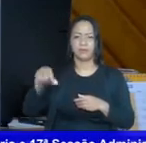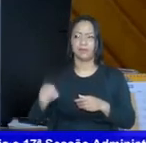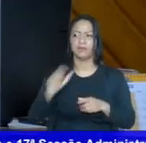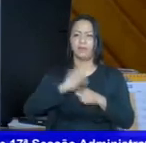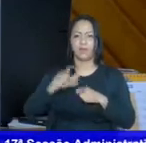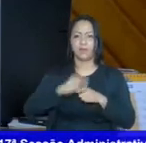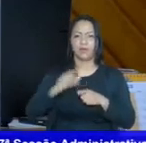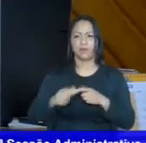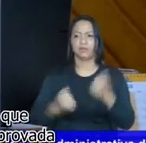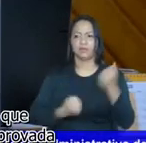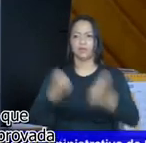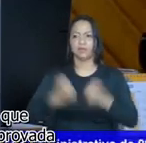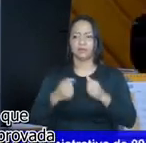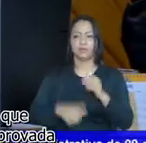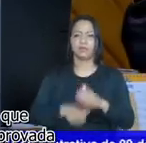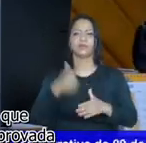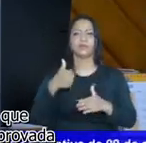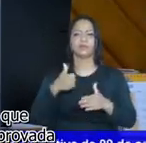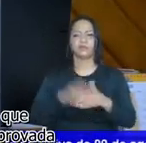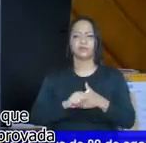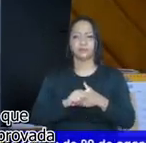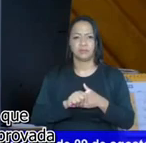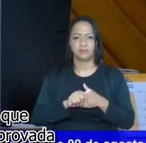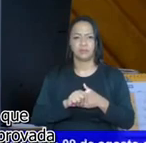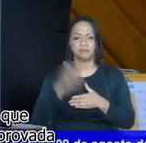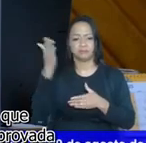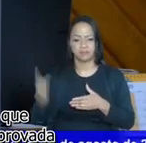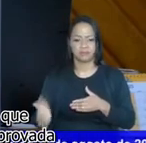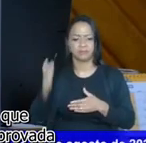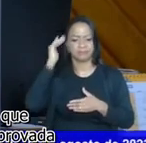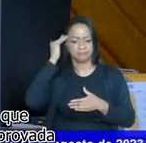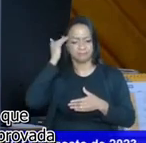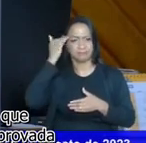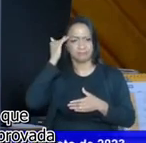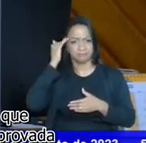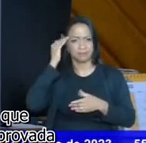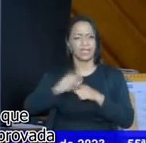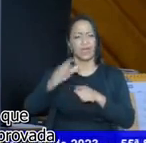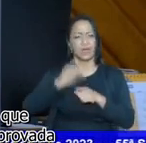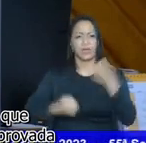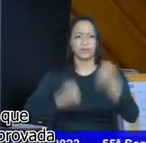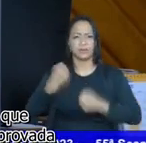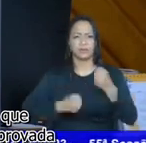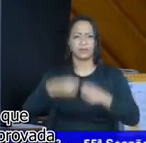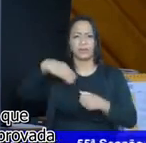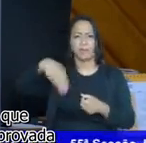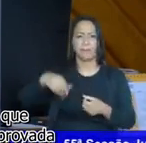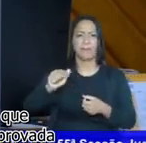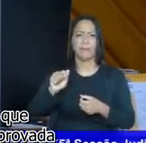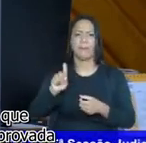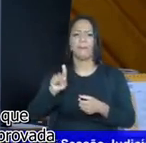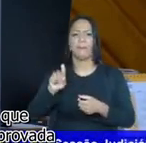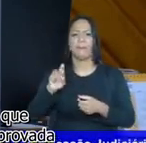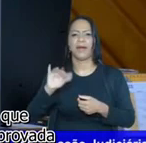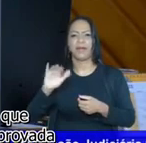veículos. O primeiro ponto é que Vossa Excelência entendeu que a locação de veículo de Maria Pereira